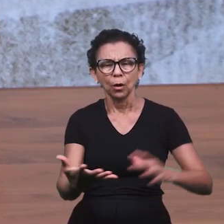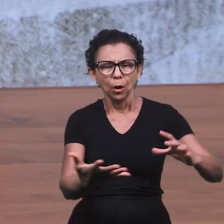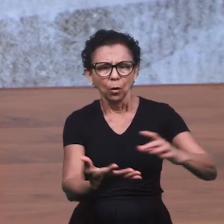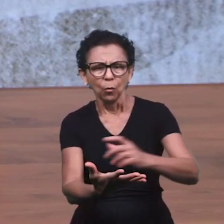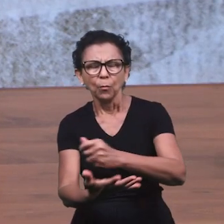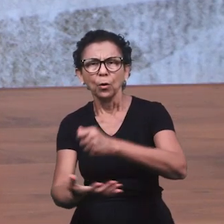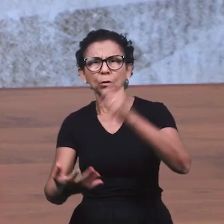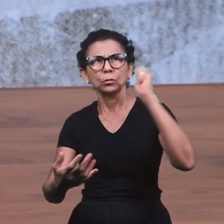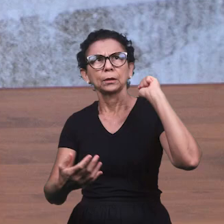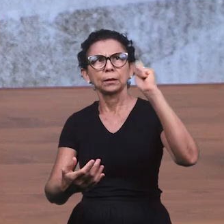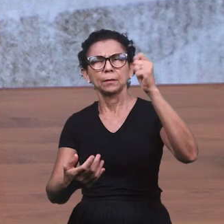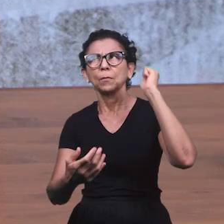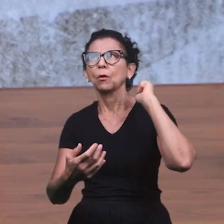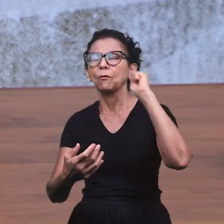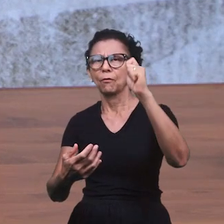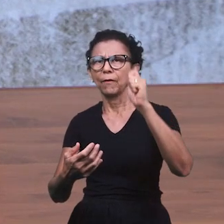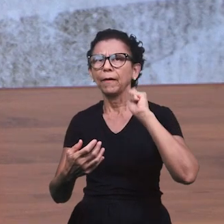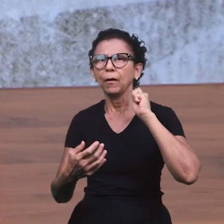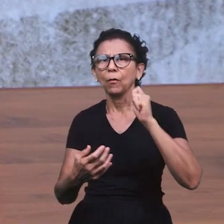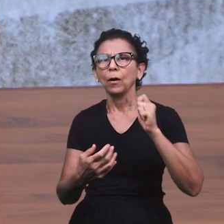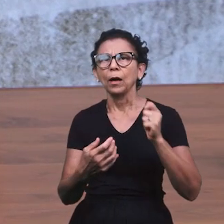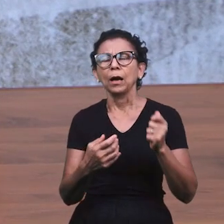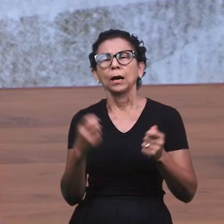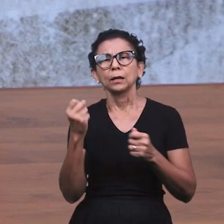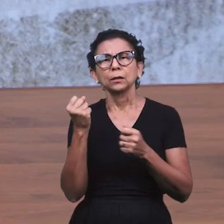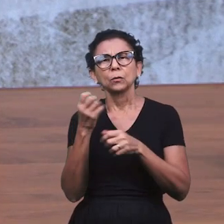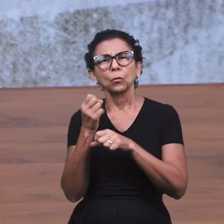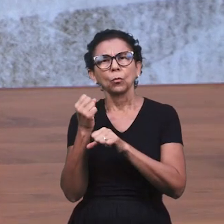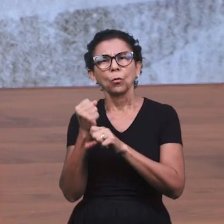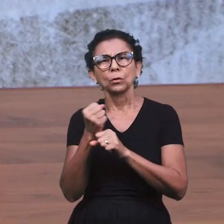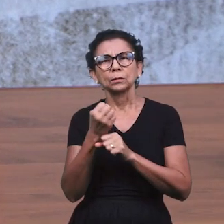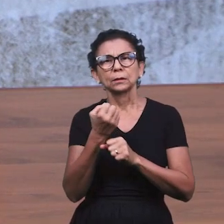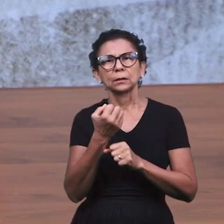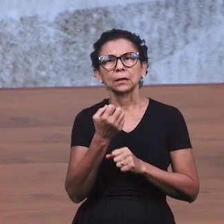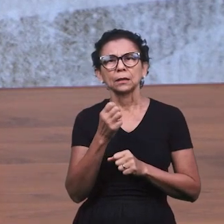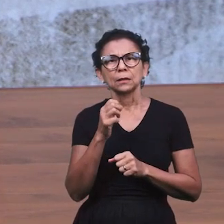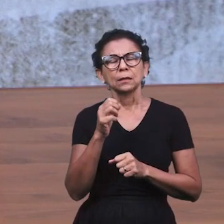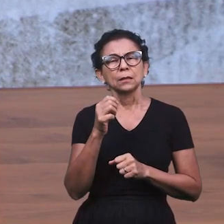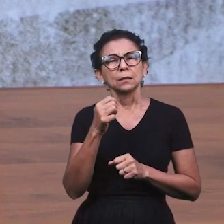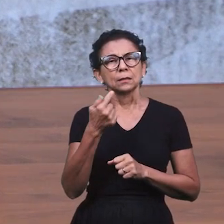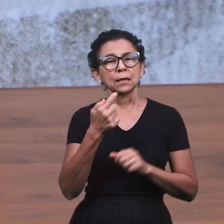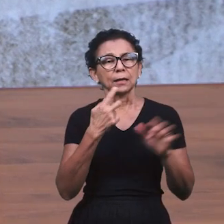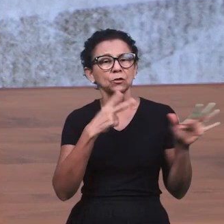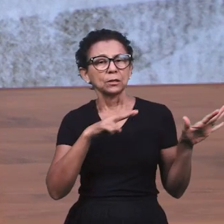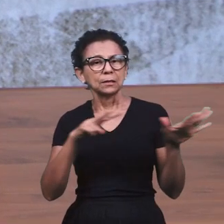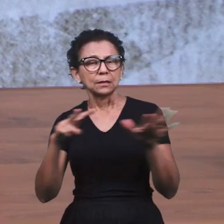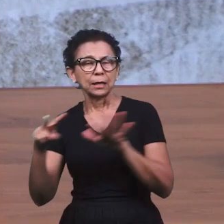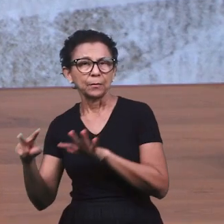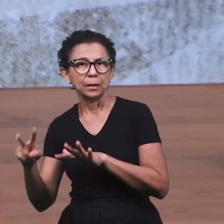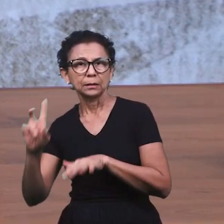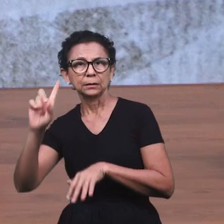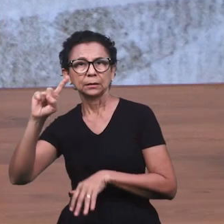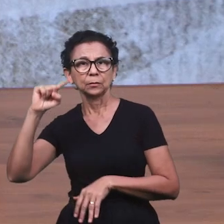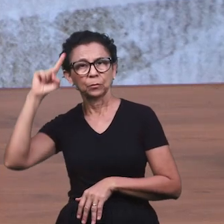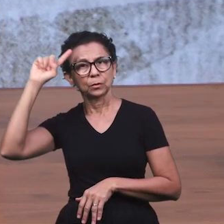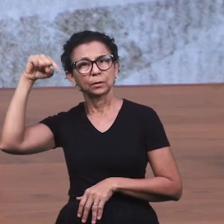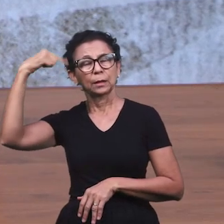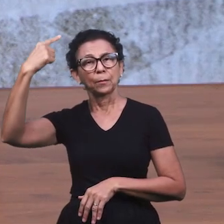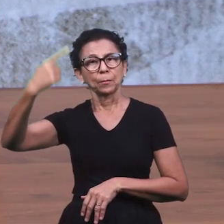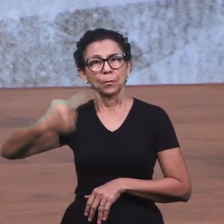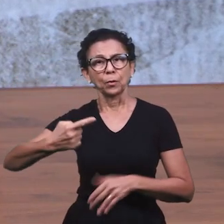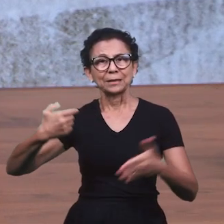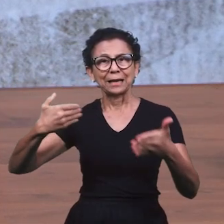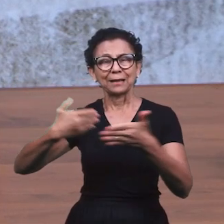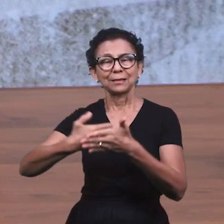7 semanas inteiras serão. Até ao seguinte dia, ao 7º sábado,